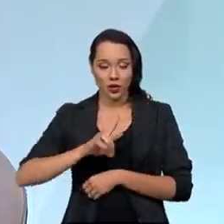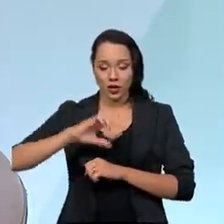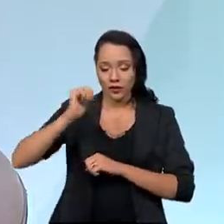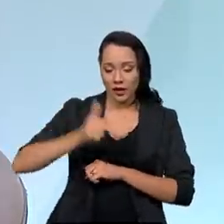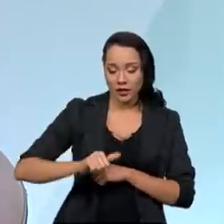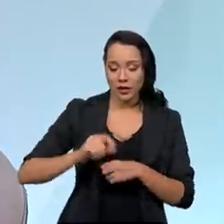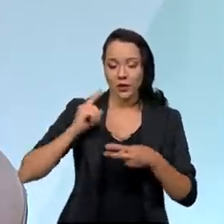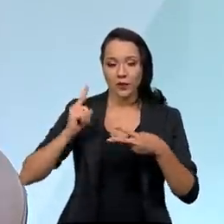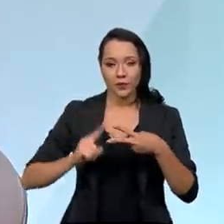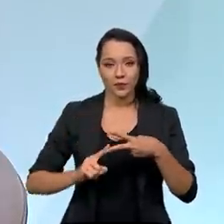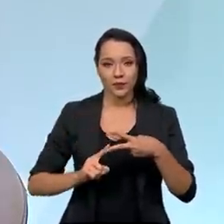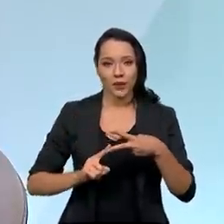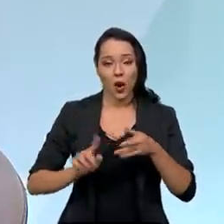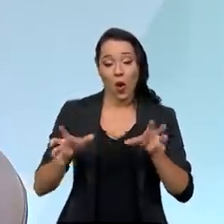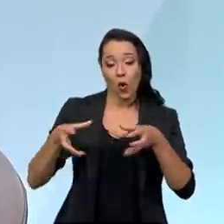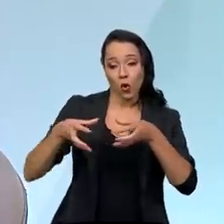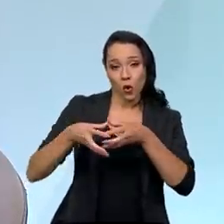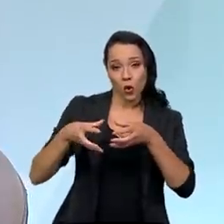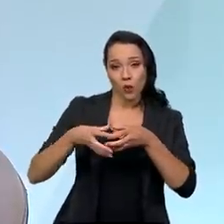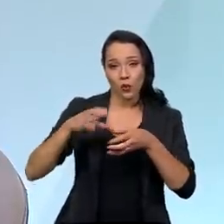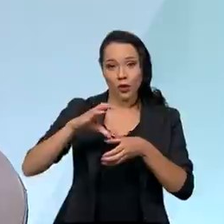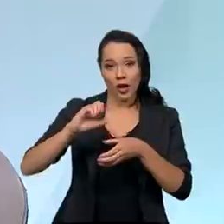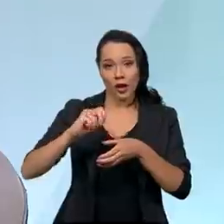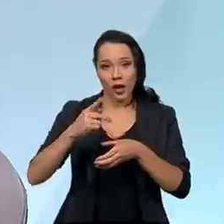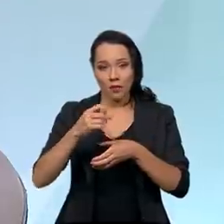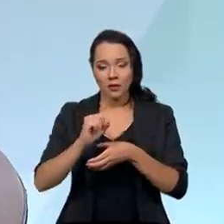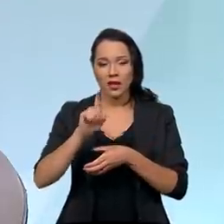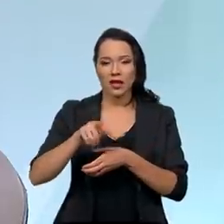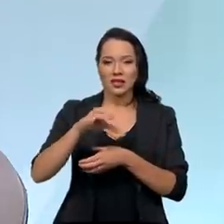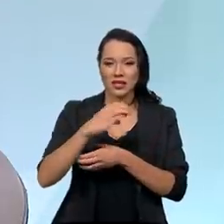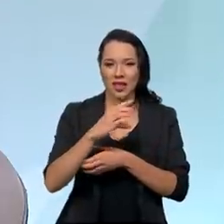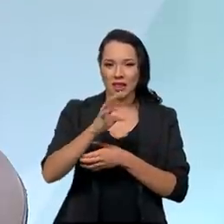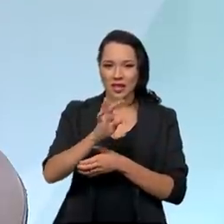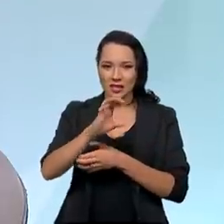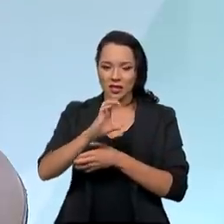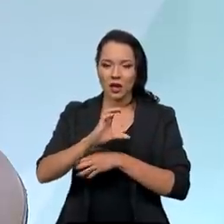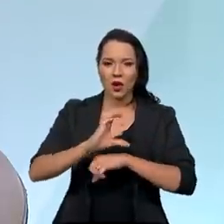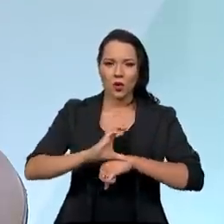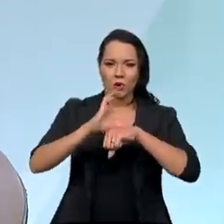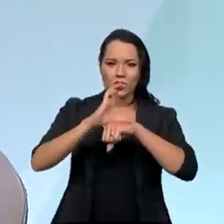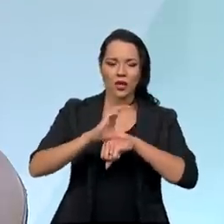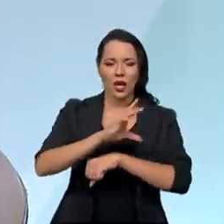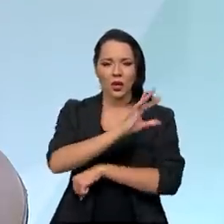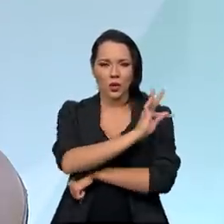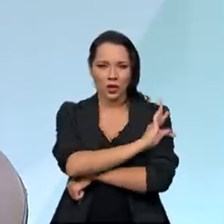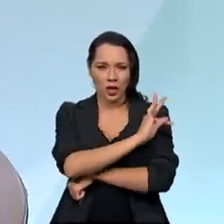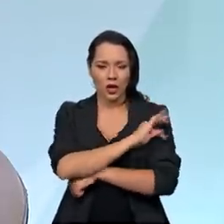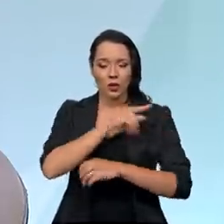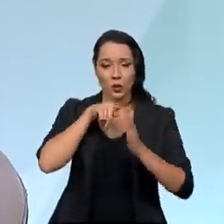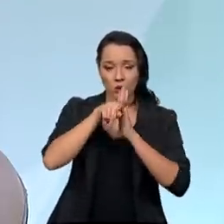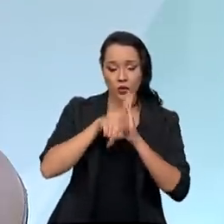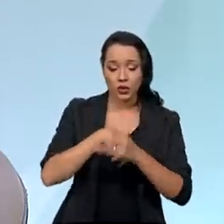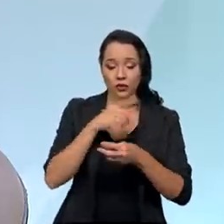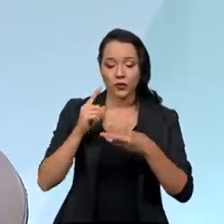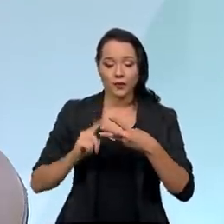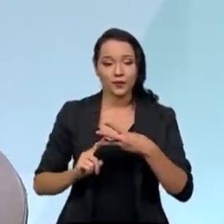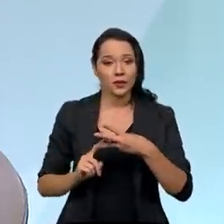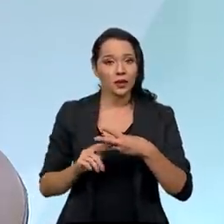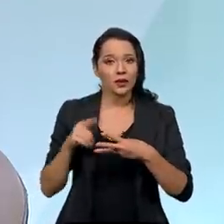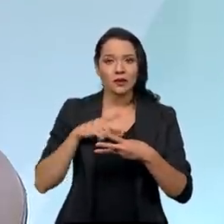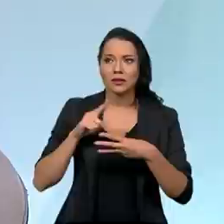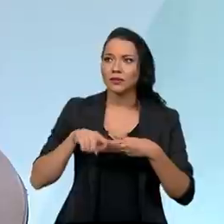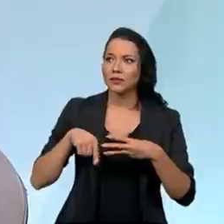avaliação, um colegiado da CAPES, que é o CTC, Conselho Técnico Consultivo, e ele é